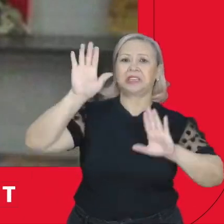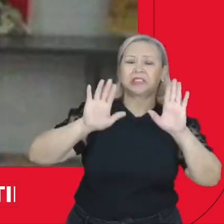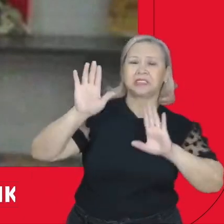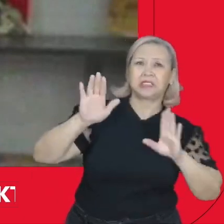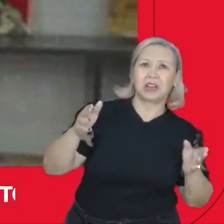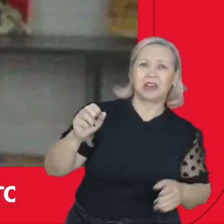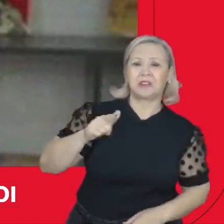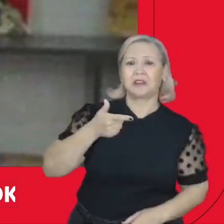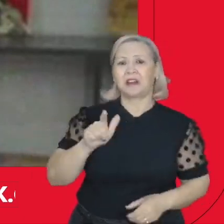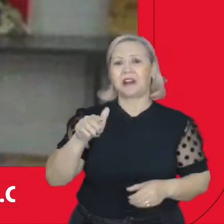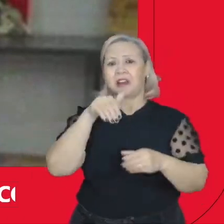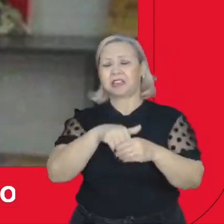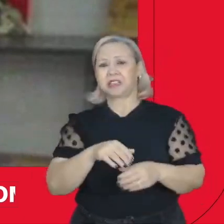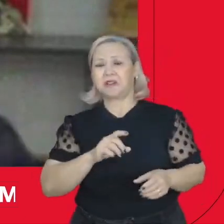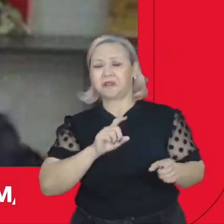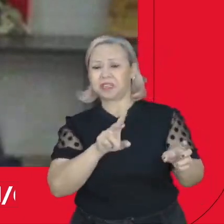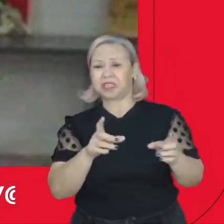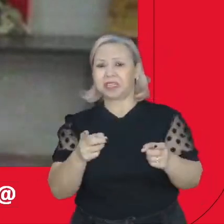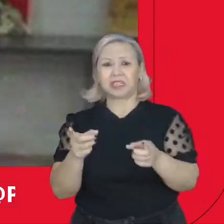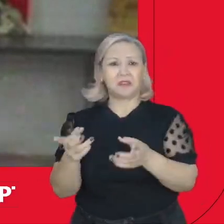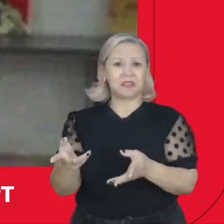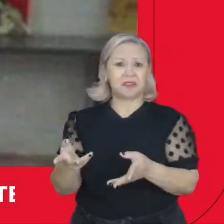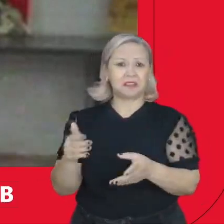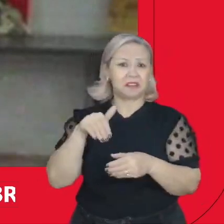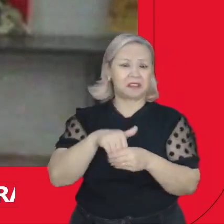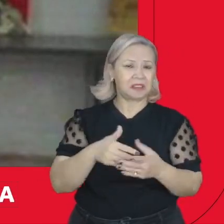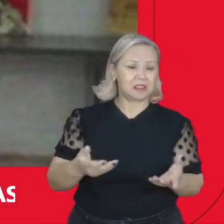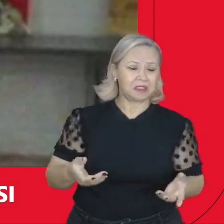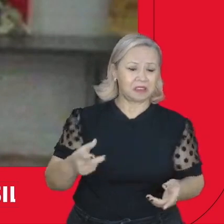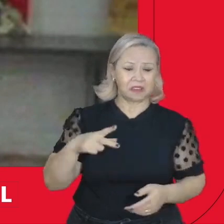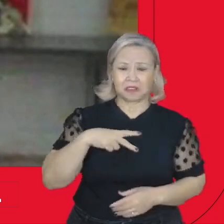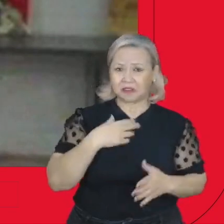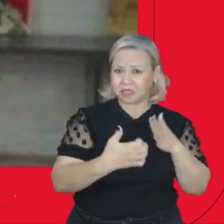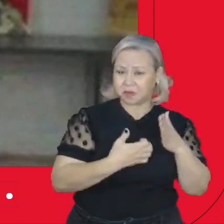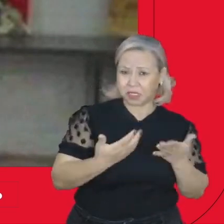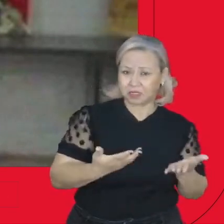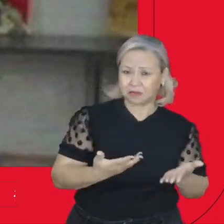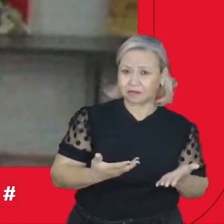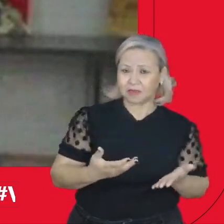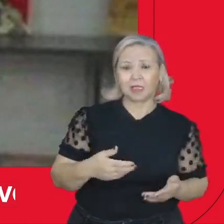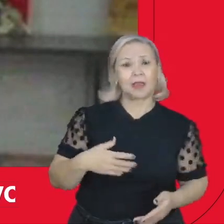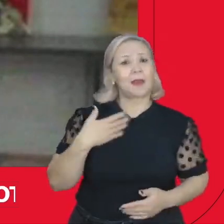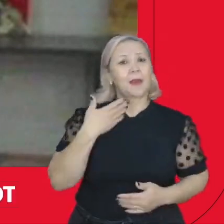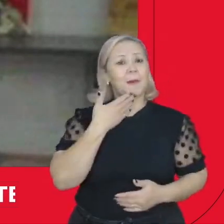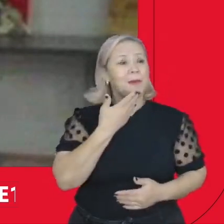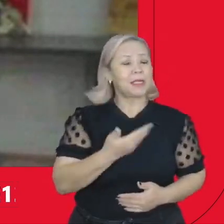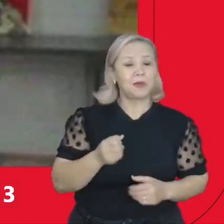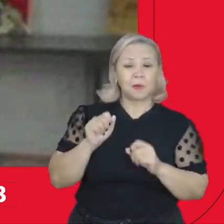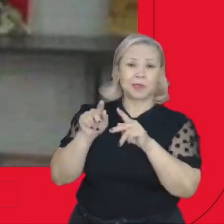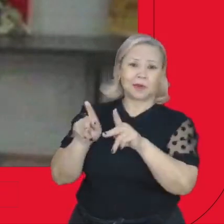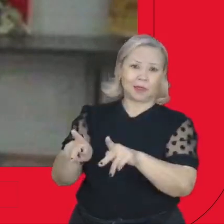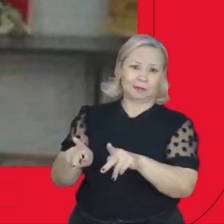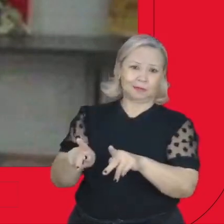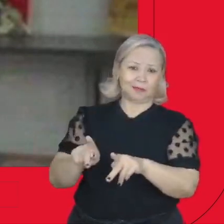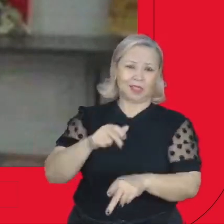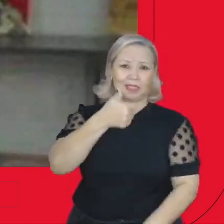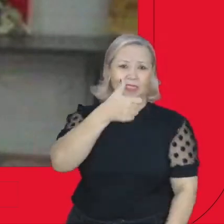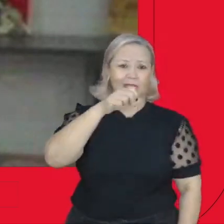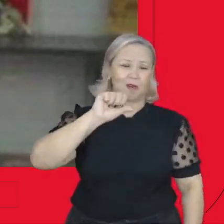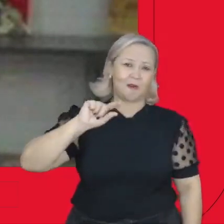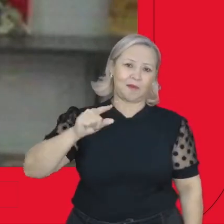empresas, pediu aposentadoria e ganhou. Ganhou uma aposentadoria de R$19 mil por mês. E só deixou